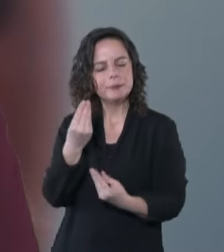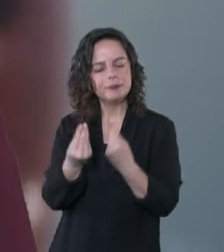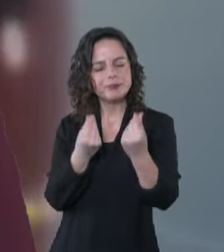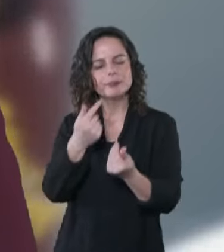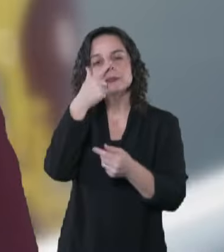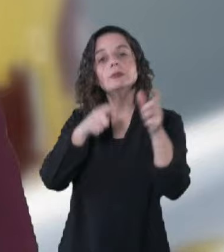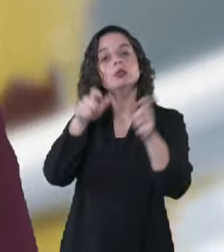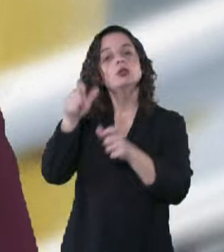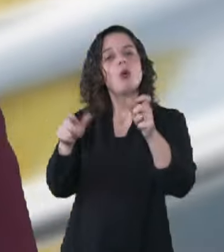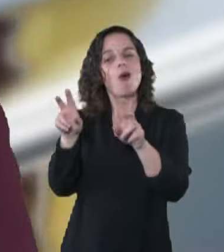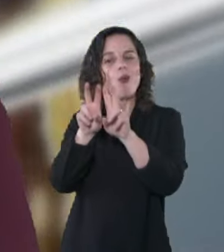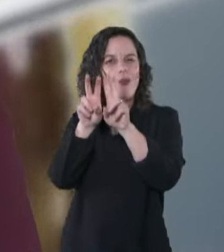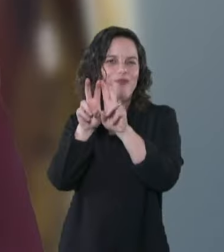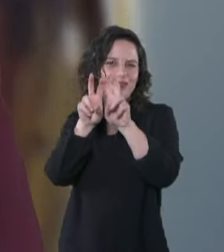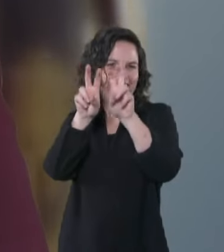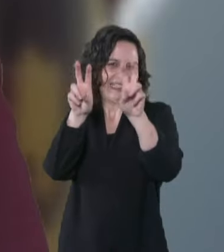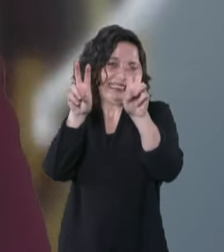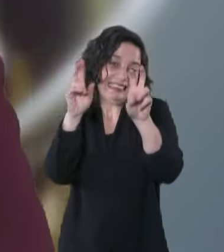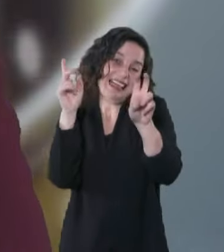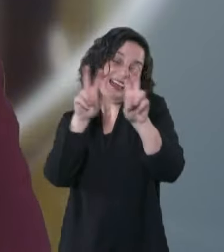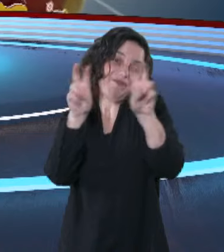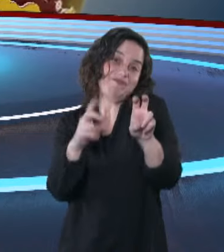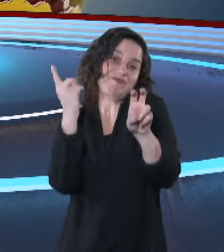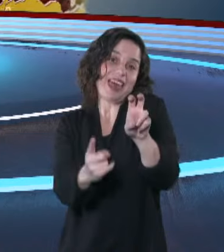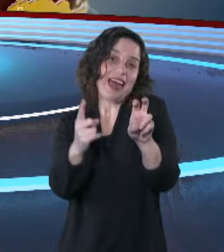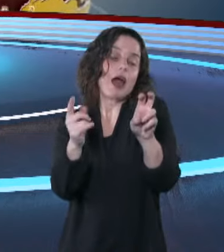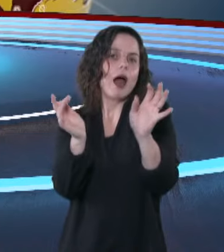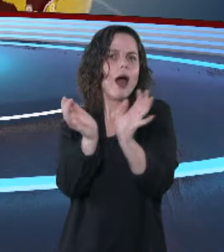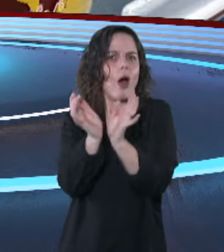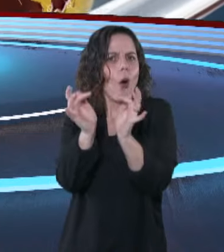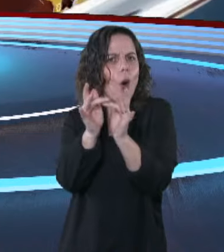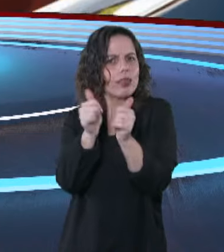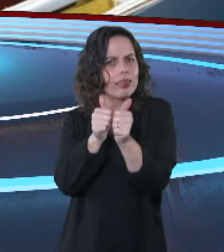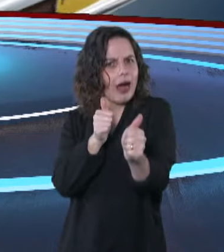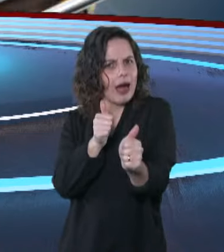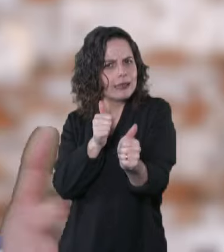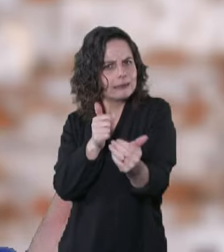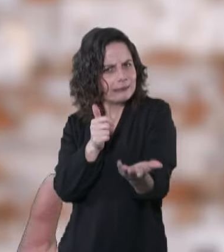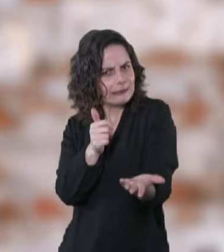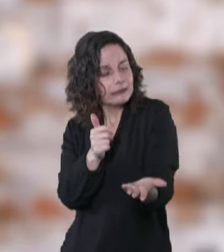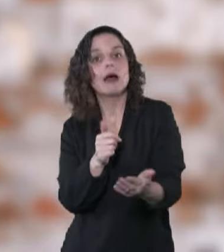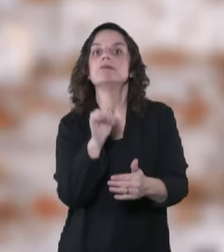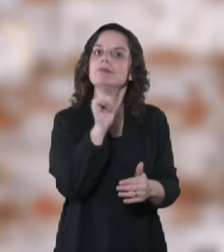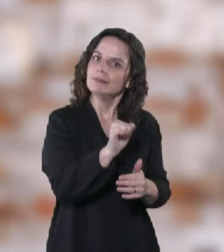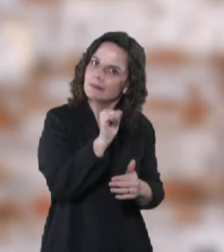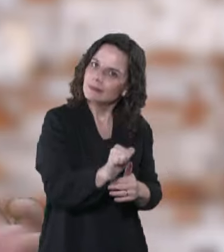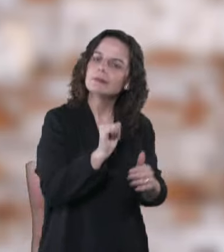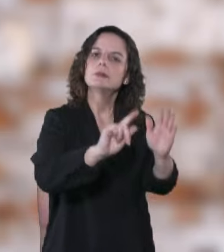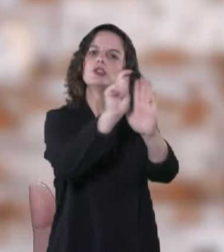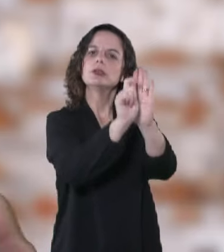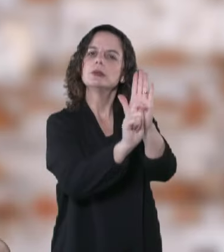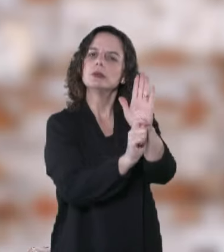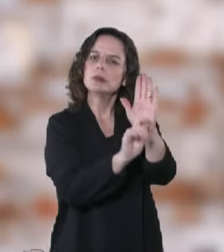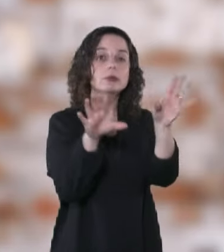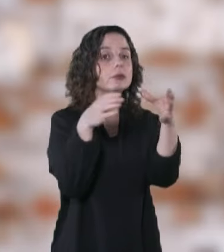que os contabilistas passem a ter uma certificação online. É assim? É para as entradas. Há uma grande alteração em termos de estatutos de